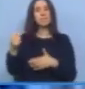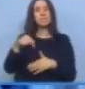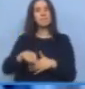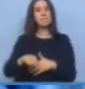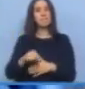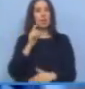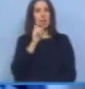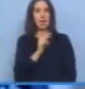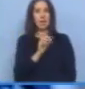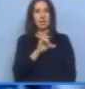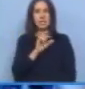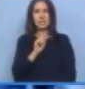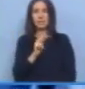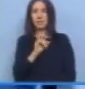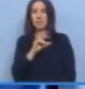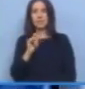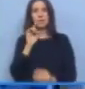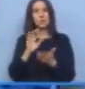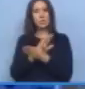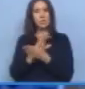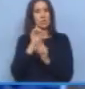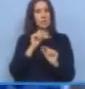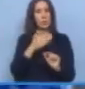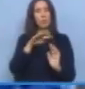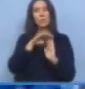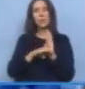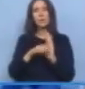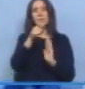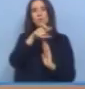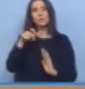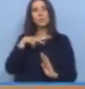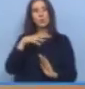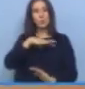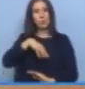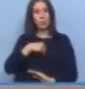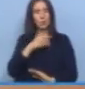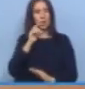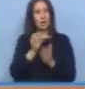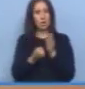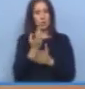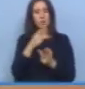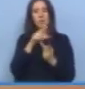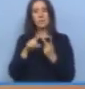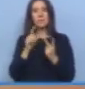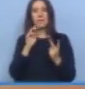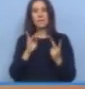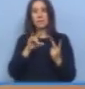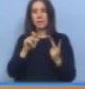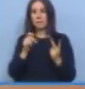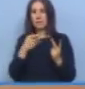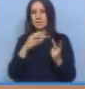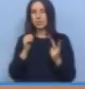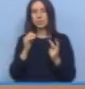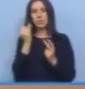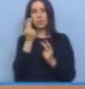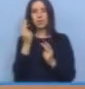nós Alice Vilaça, jornalista da Antena 1, autora do programa Portugueses no Mundo. Também Filipa Abcacis, da Unidade